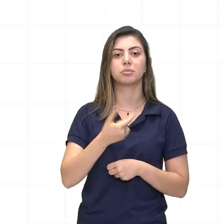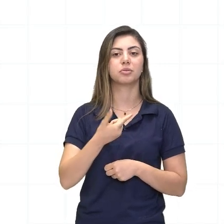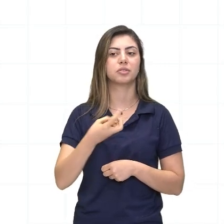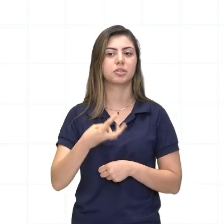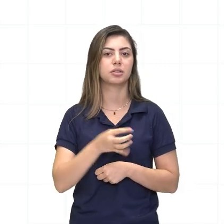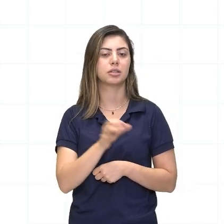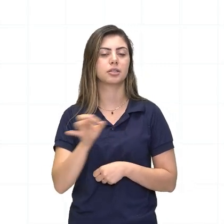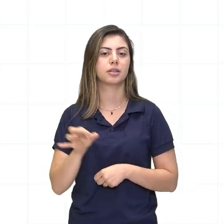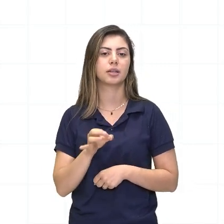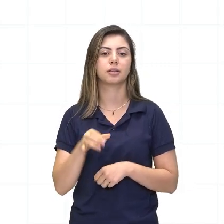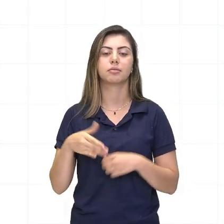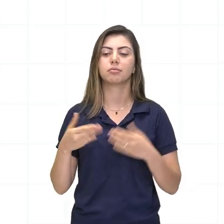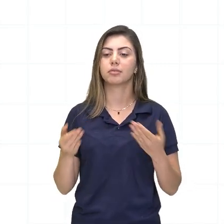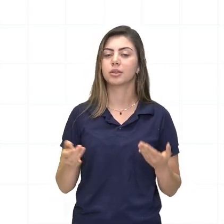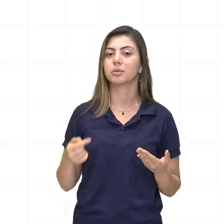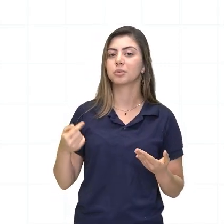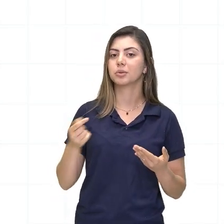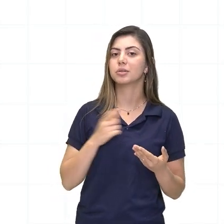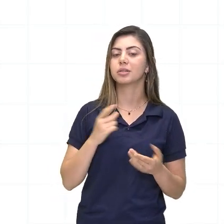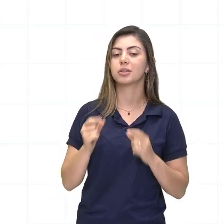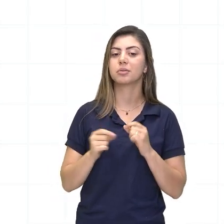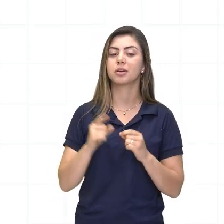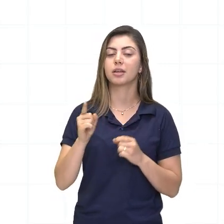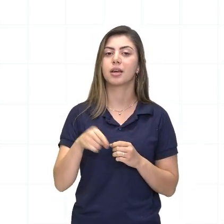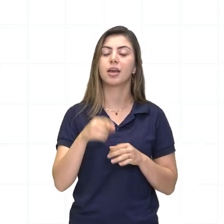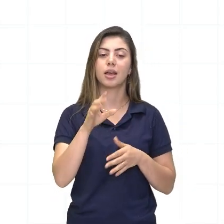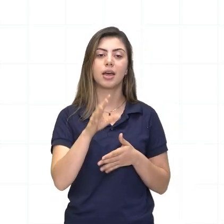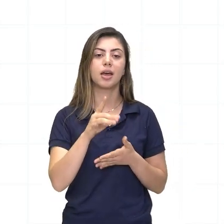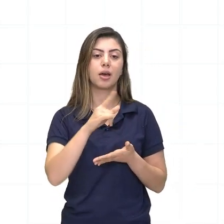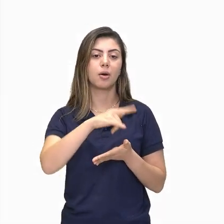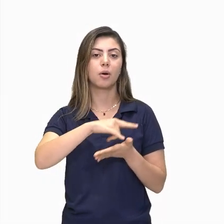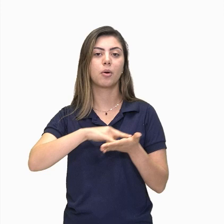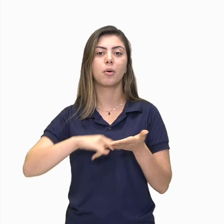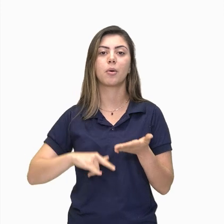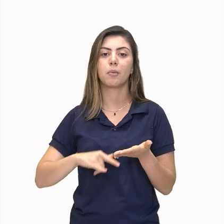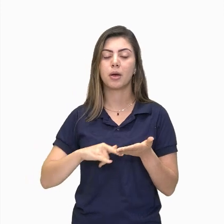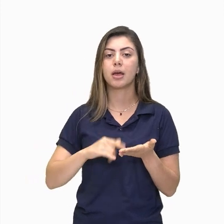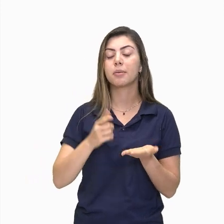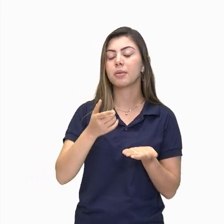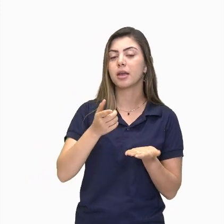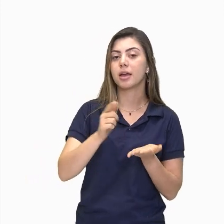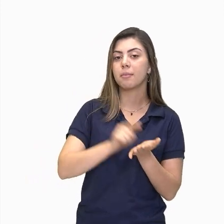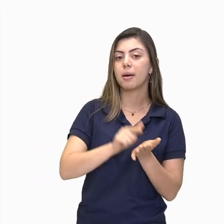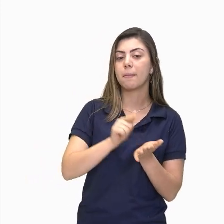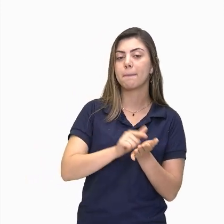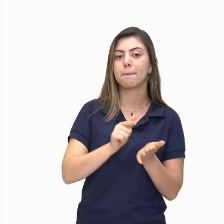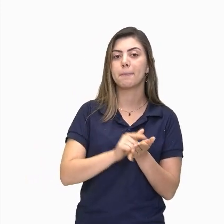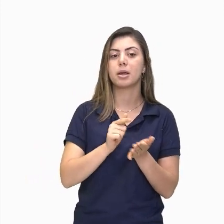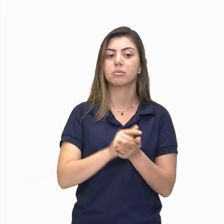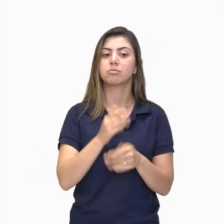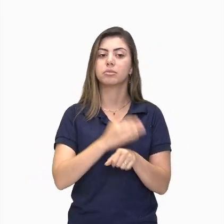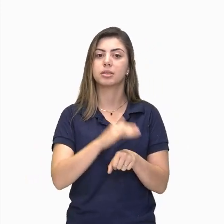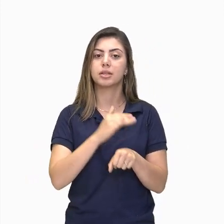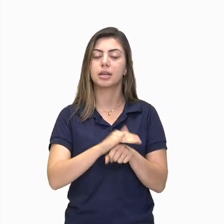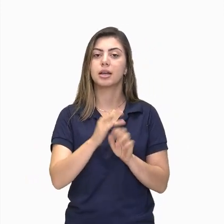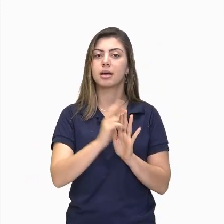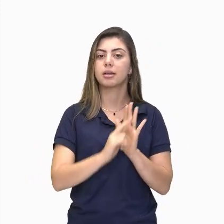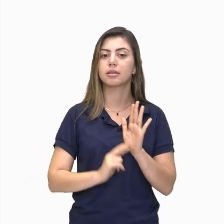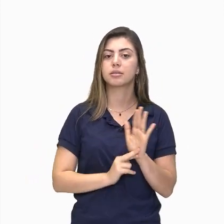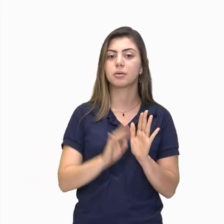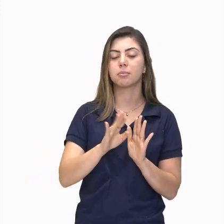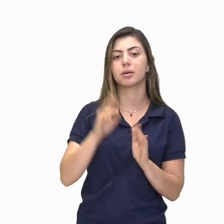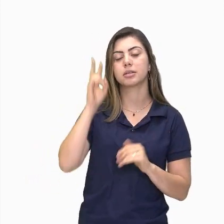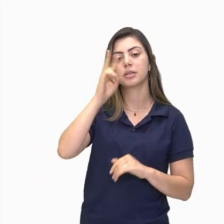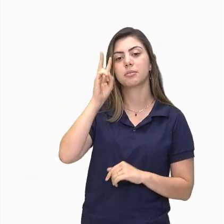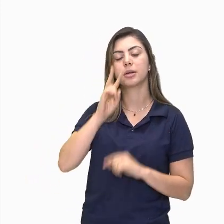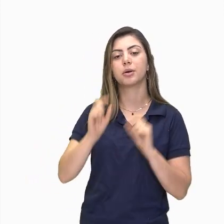2023. Então, a gente tem aí o modelo da folha de redação do Enem. Vale lembrar também que